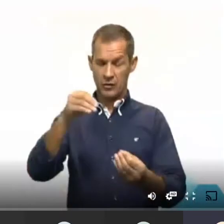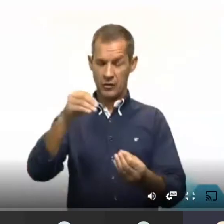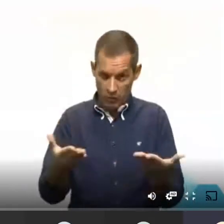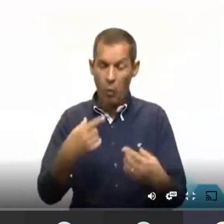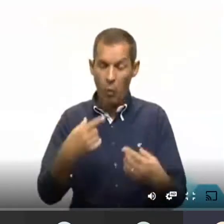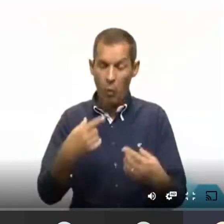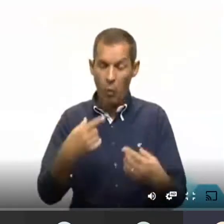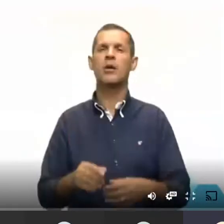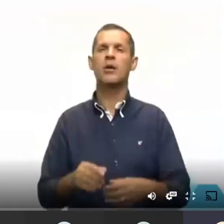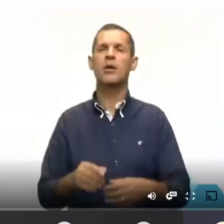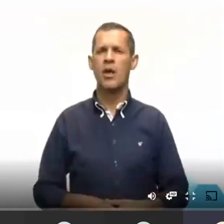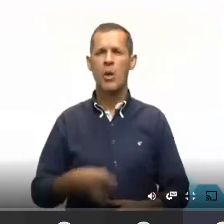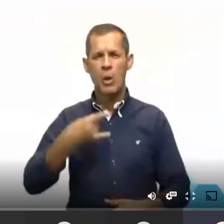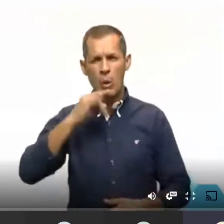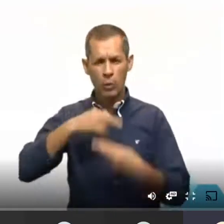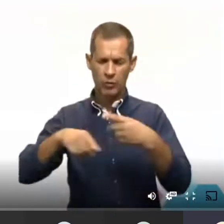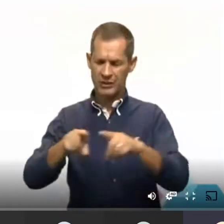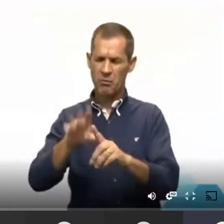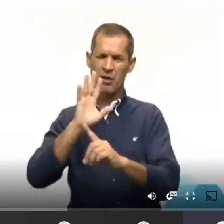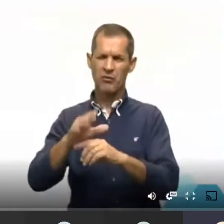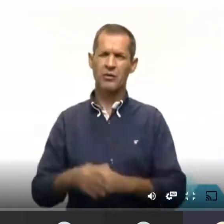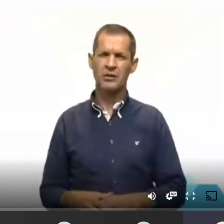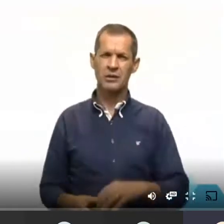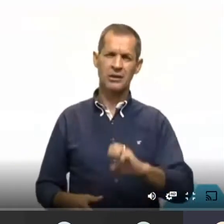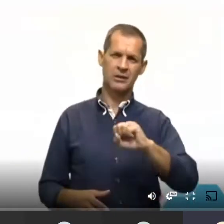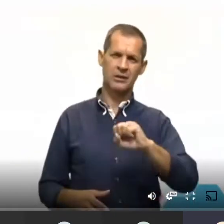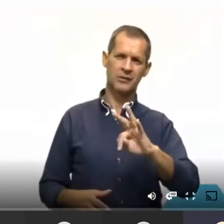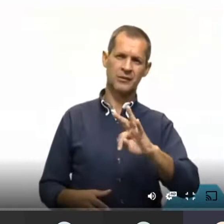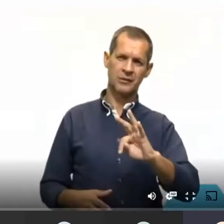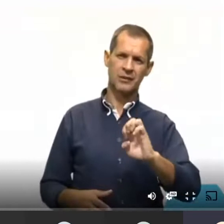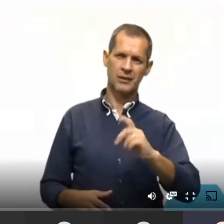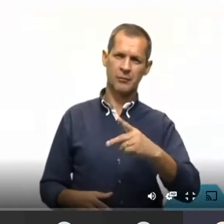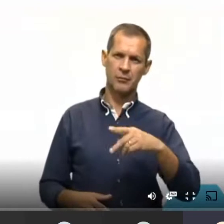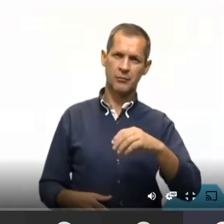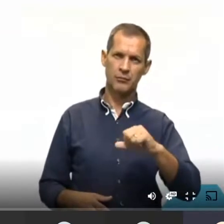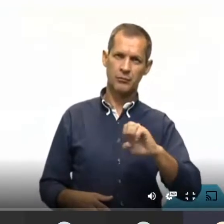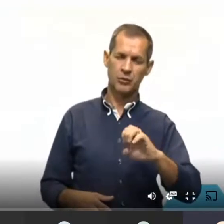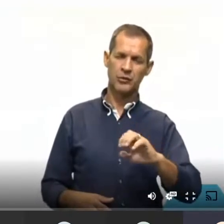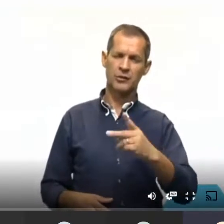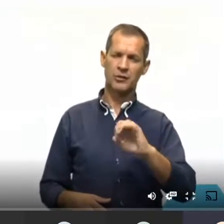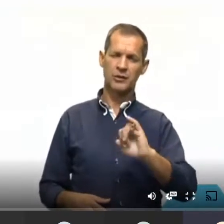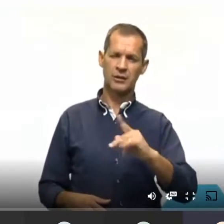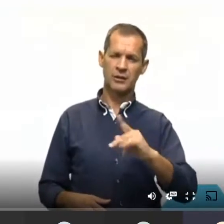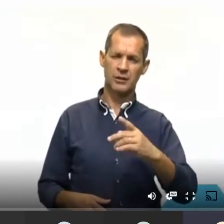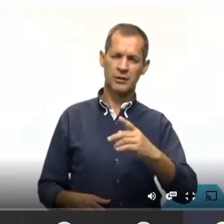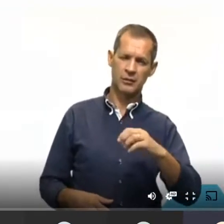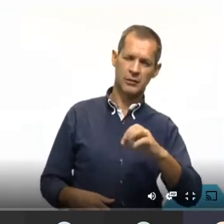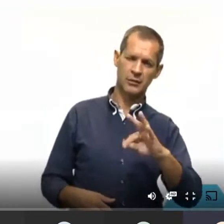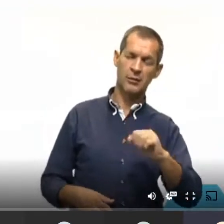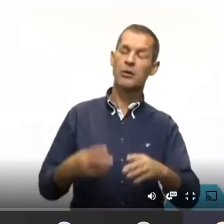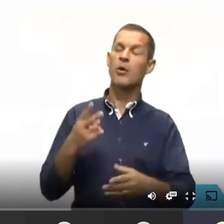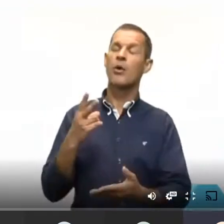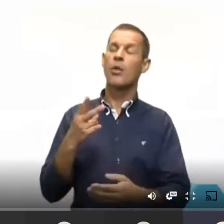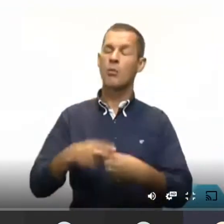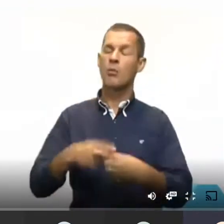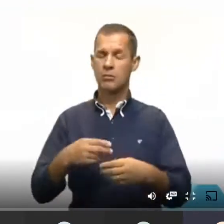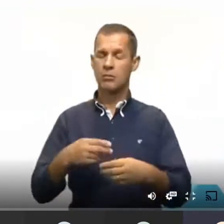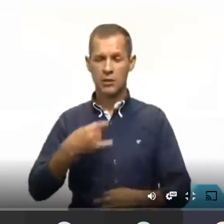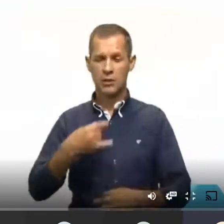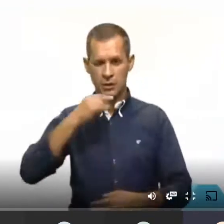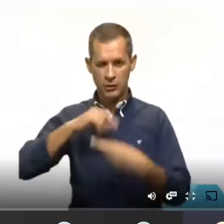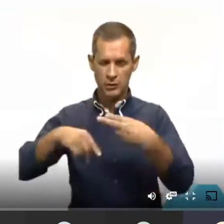Exemplificando agora, por que o álcool também causa esteatose hepática? Porque o álcool ele é degradado pelas mesmas enzimas